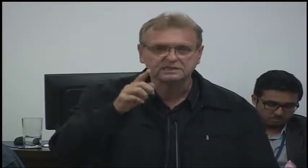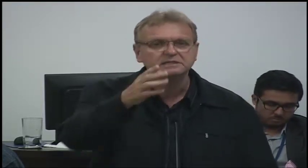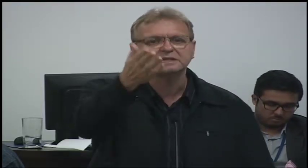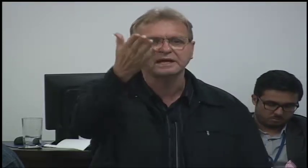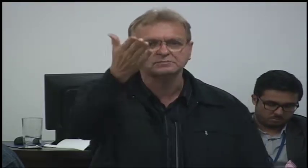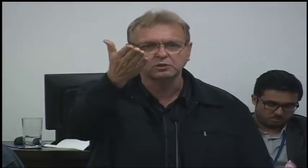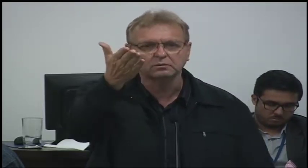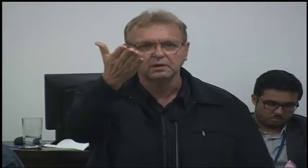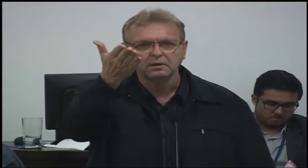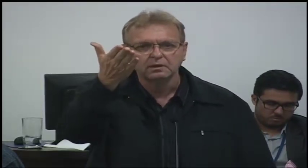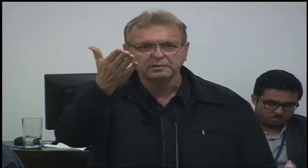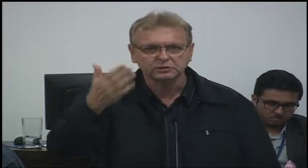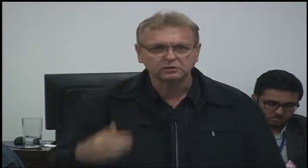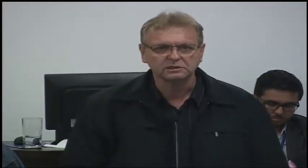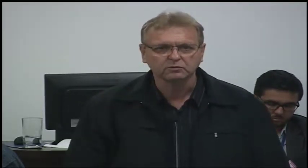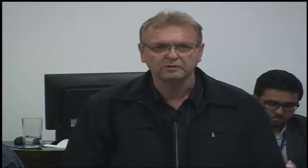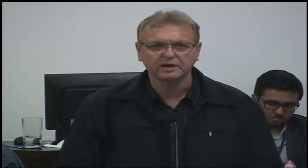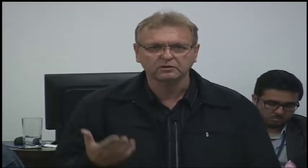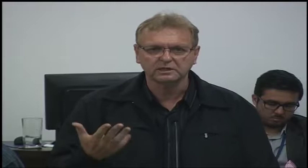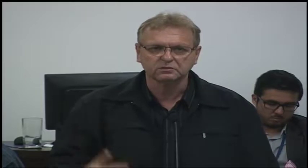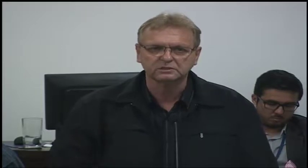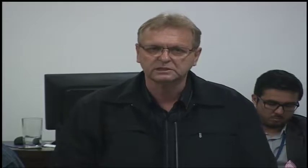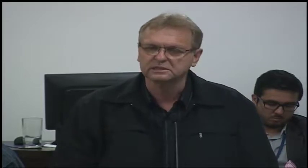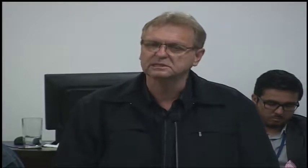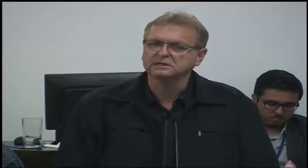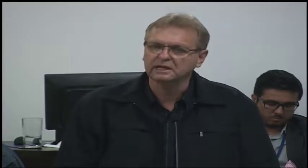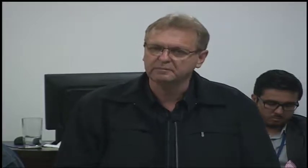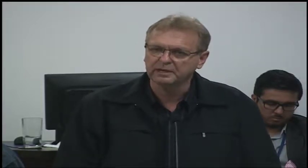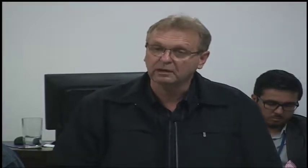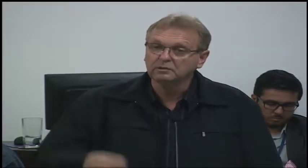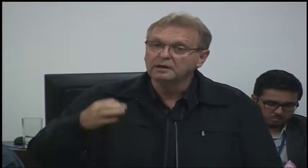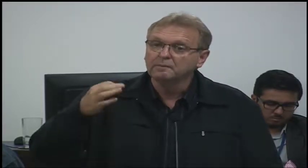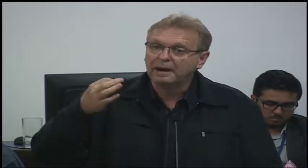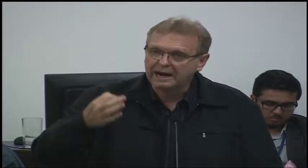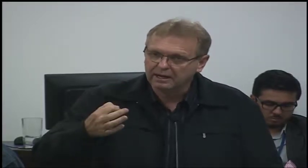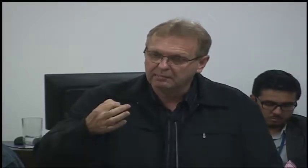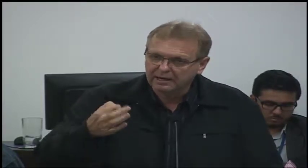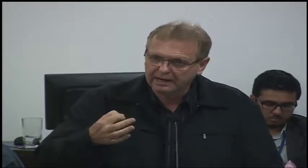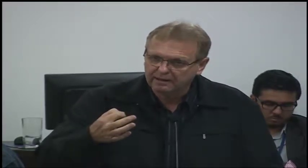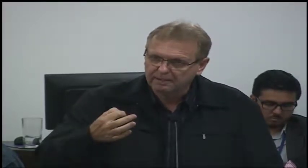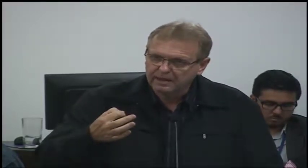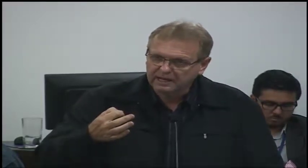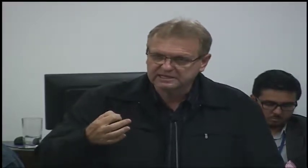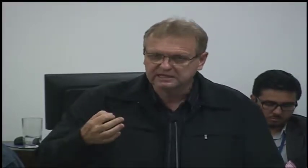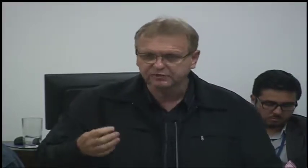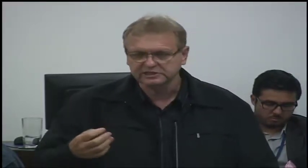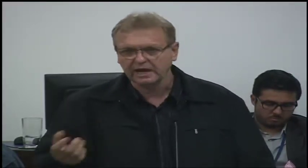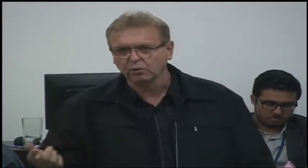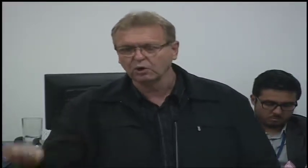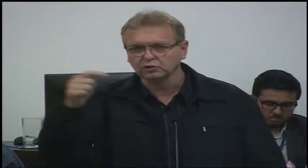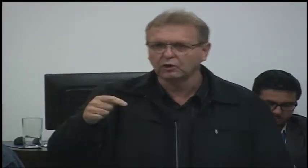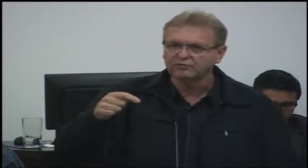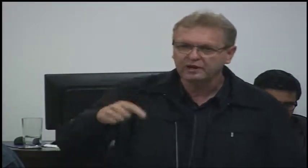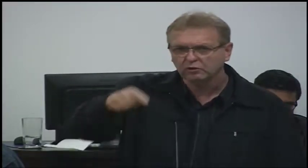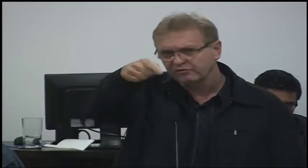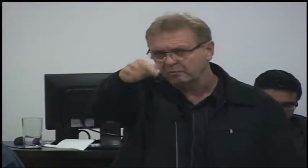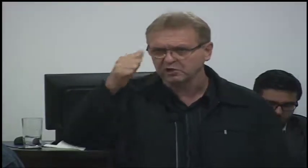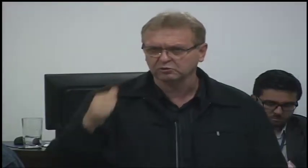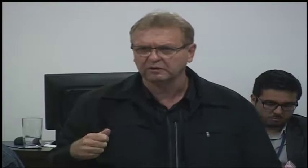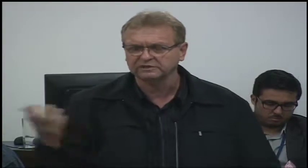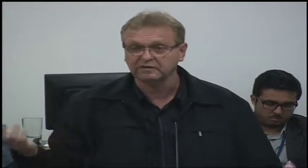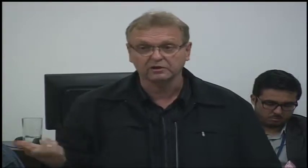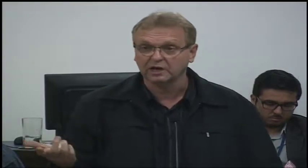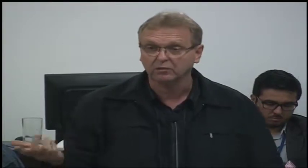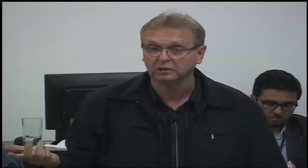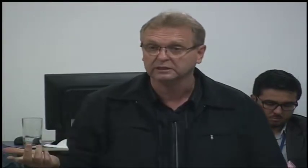as 310 mil pessoas, como a vereadora Constância diz que tem em Limeira. Então, para. Quer dizer que você é contra o governo, quando vier um